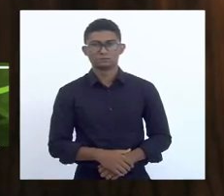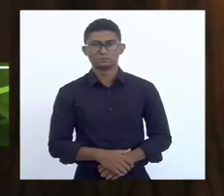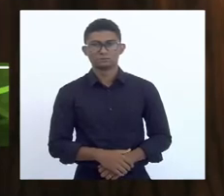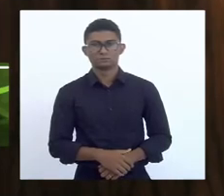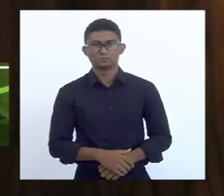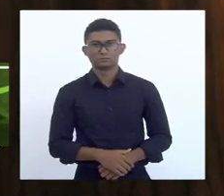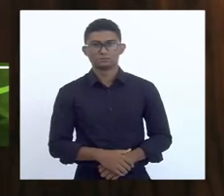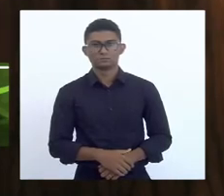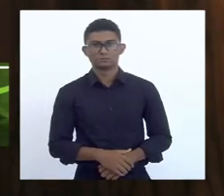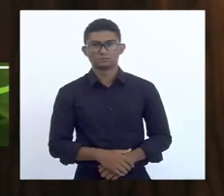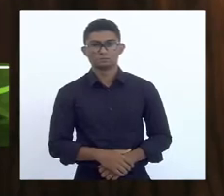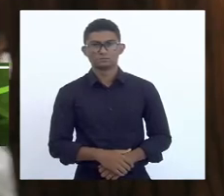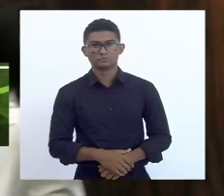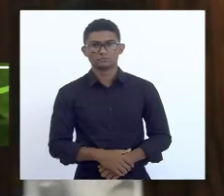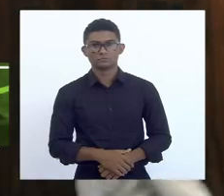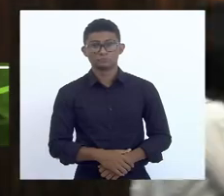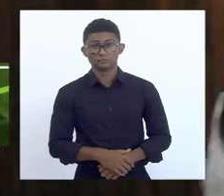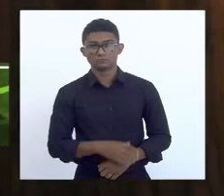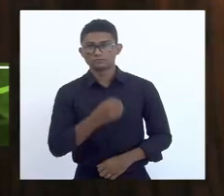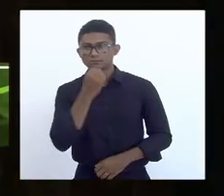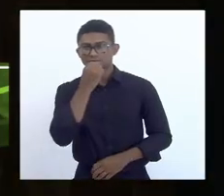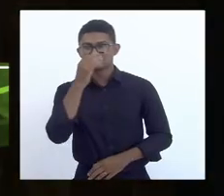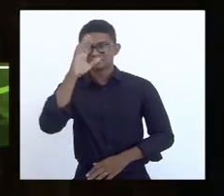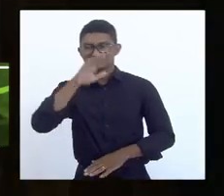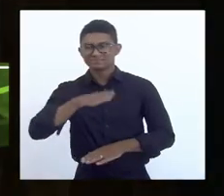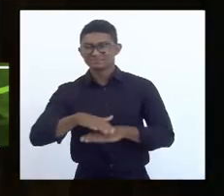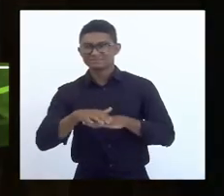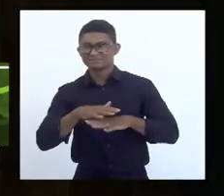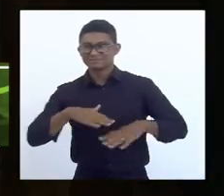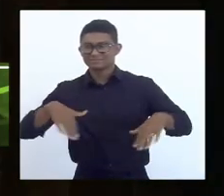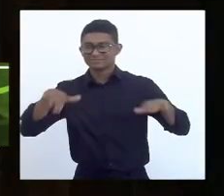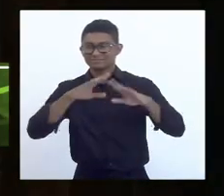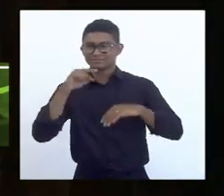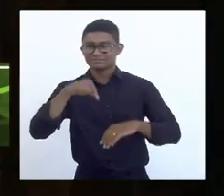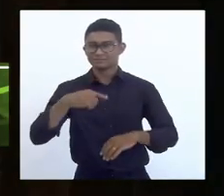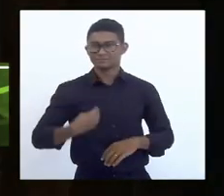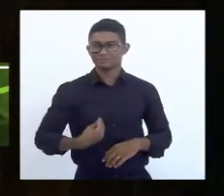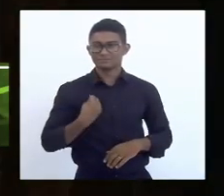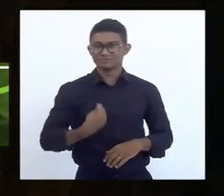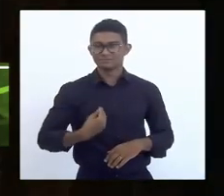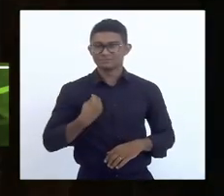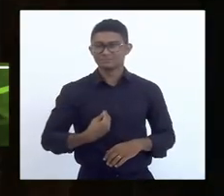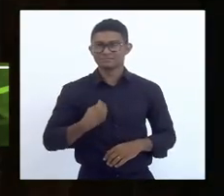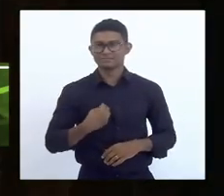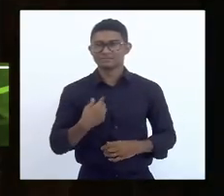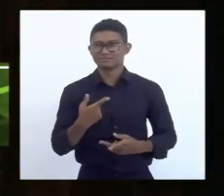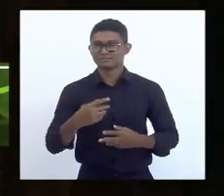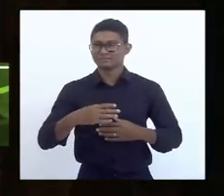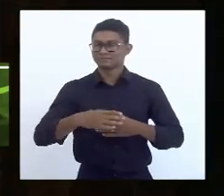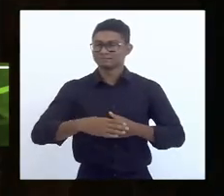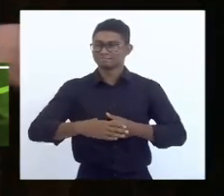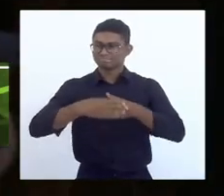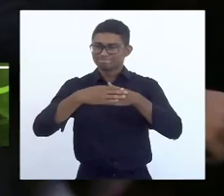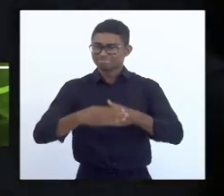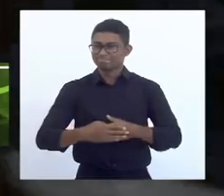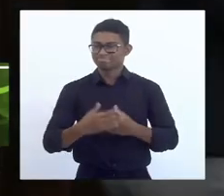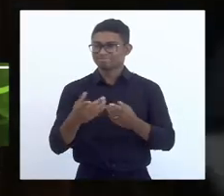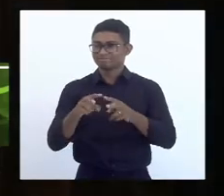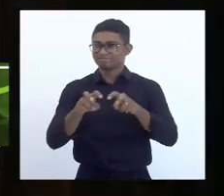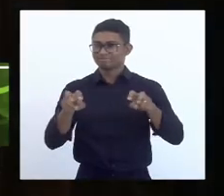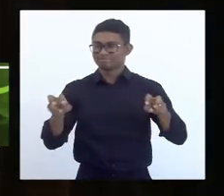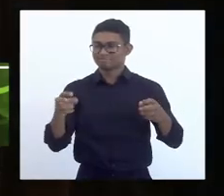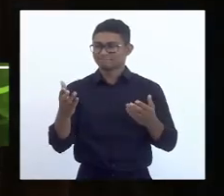Oi. Boa tarde a todas as pessoas presentes. Cumprimento a mesa na pessoa da